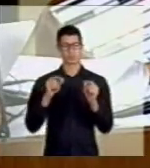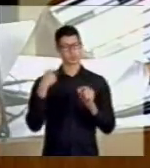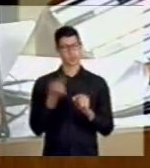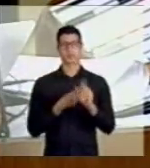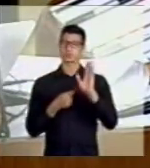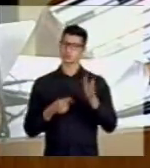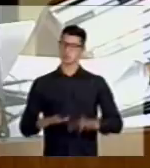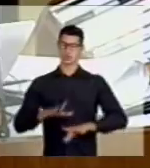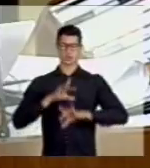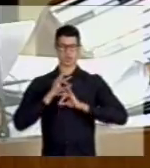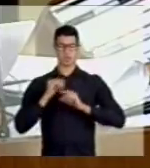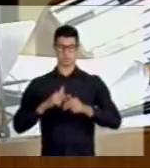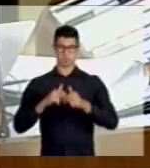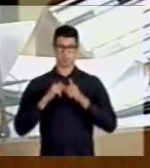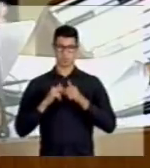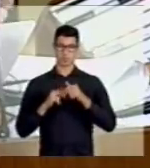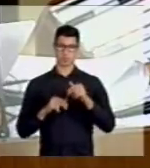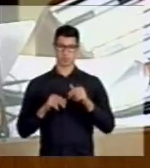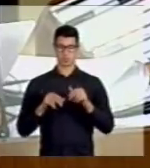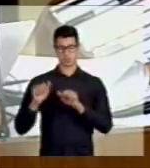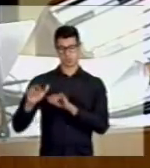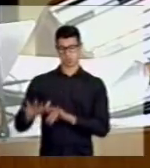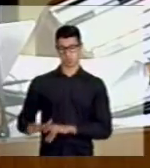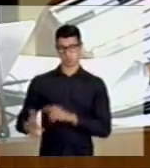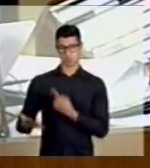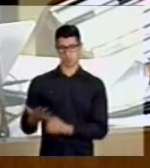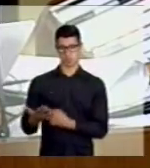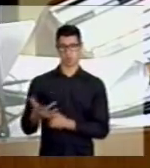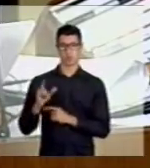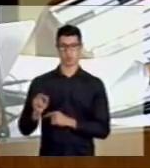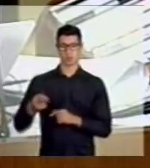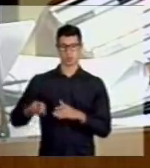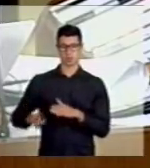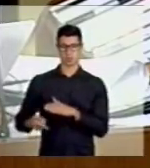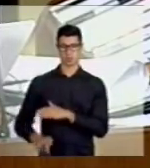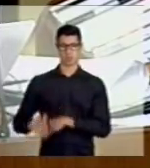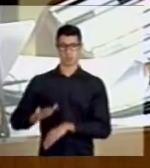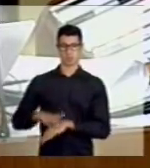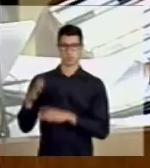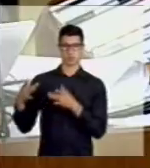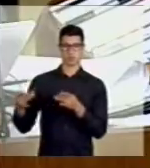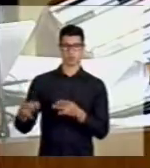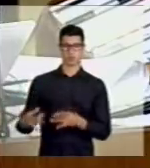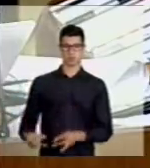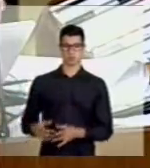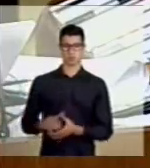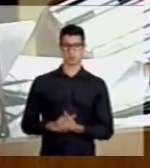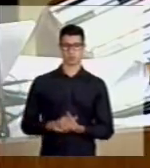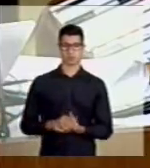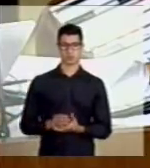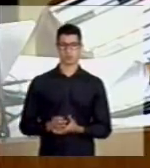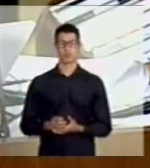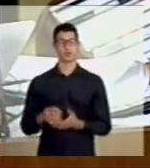nós agora recebemos por parte dos subscritores do acórdão, que aprofunda um pouco mais os detalhes do acordo,